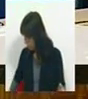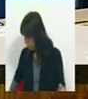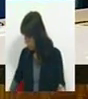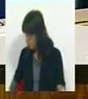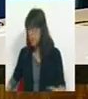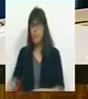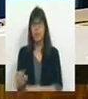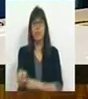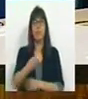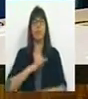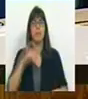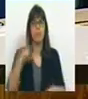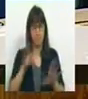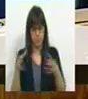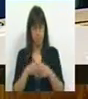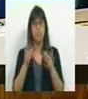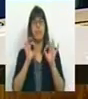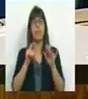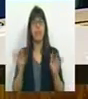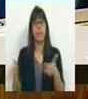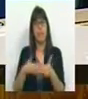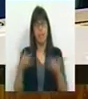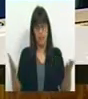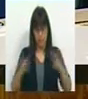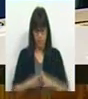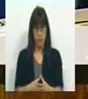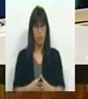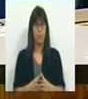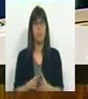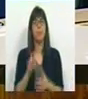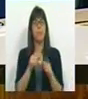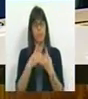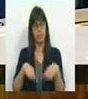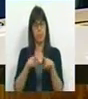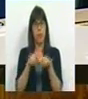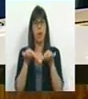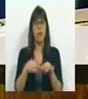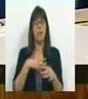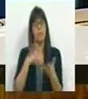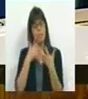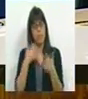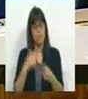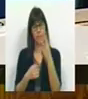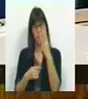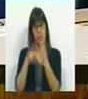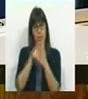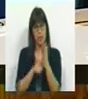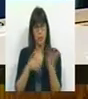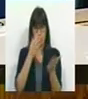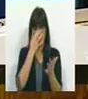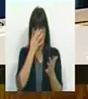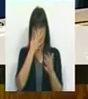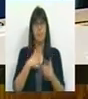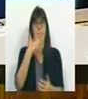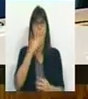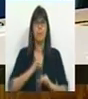Primeira Comissão. Em jeito de encerramento desta audição, permito-me evidenciar três aspectos